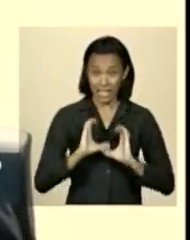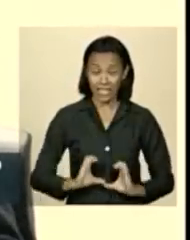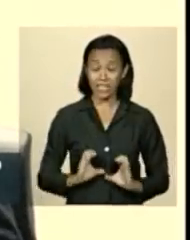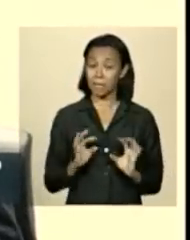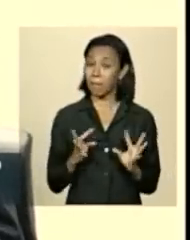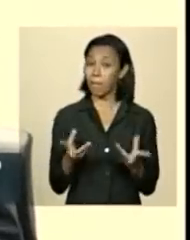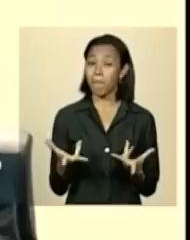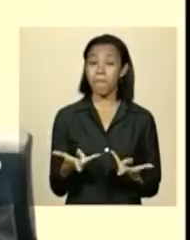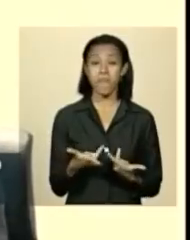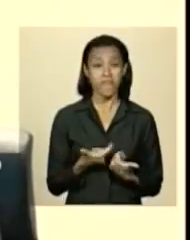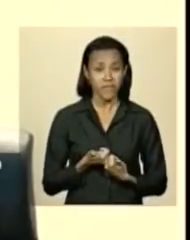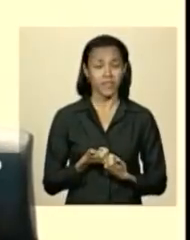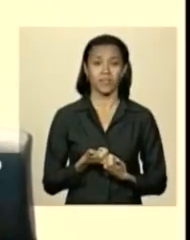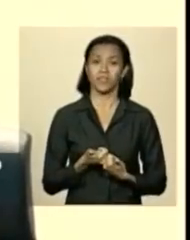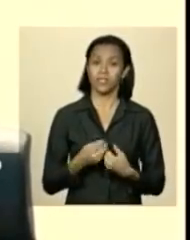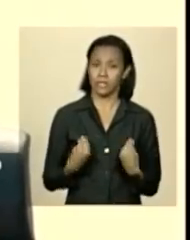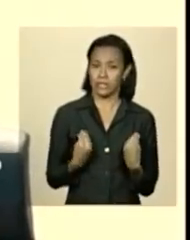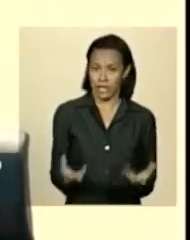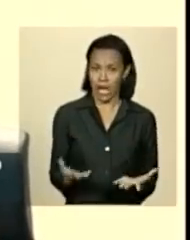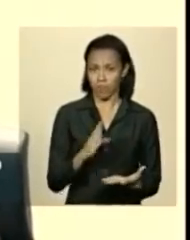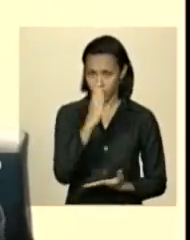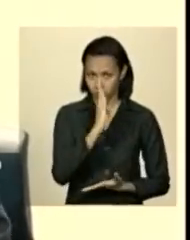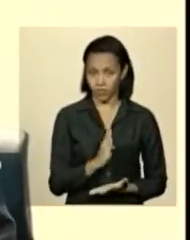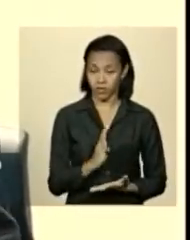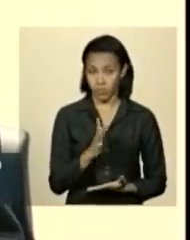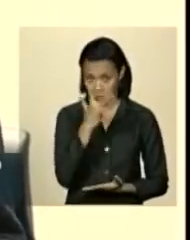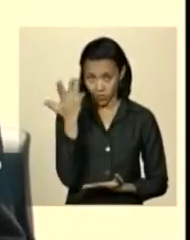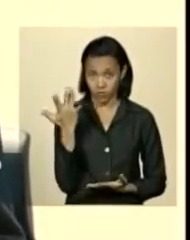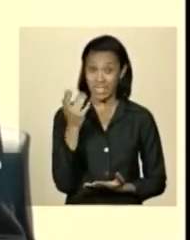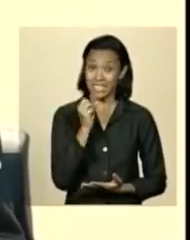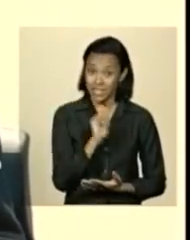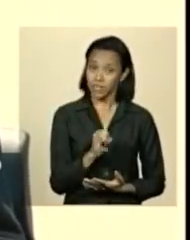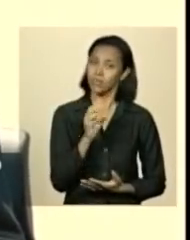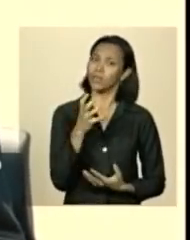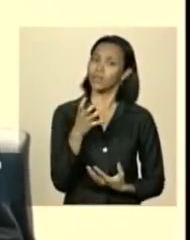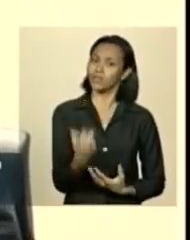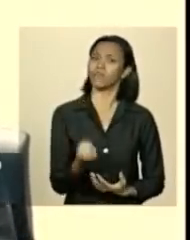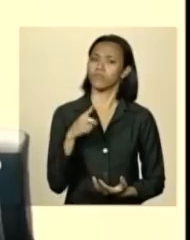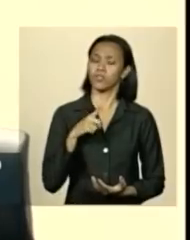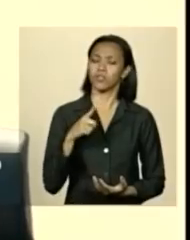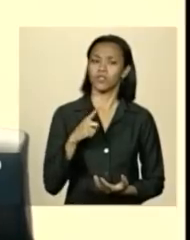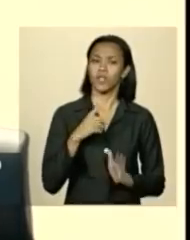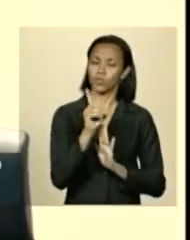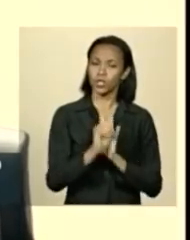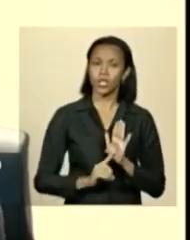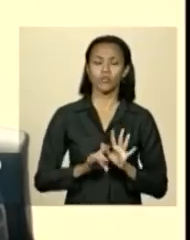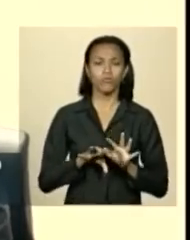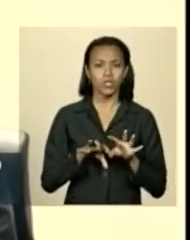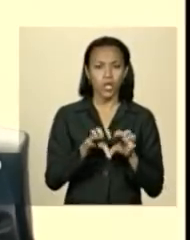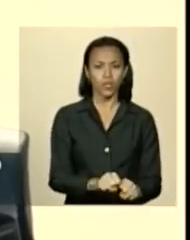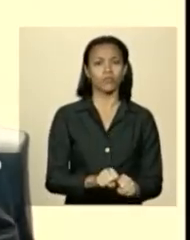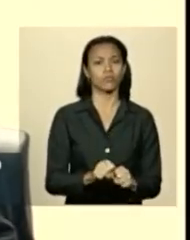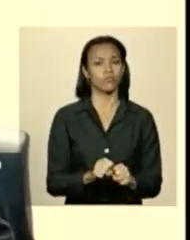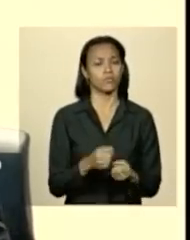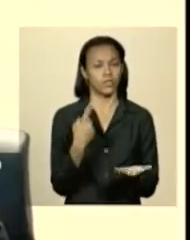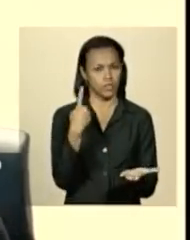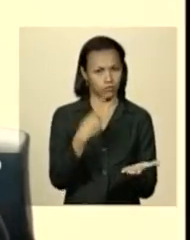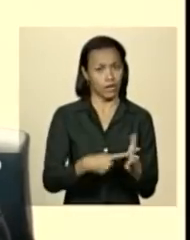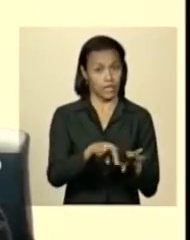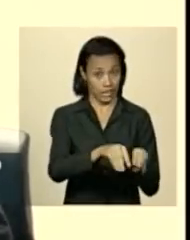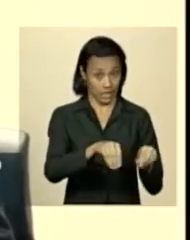expressivo de cidadãos e cidadãs brasileiras se eles tiverem sim o direito de ter o título da sua terra e com o título da terra